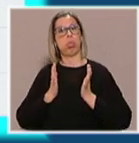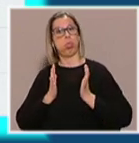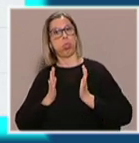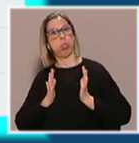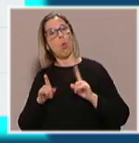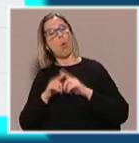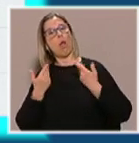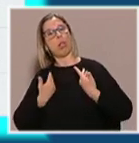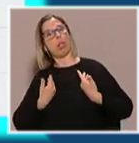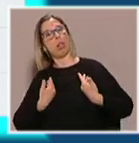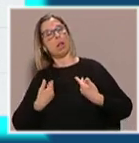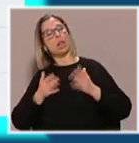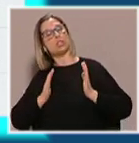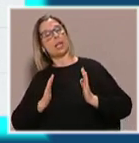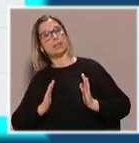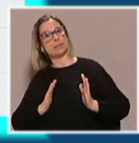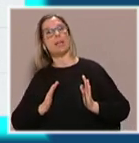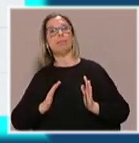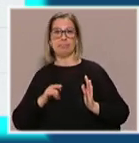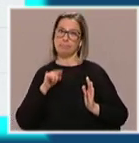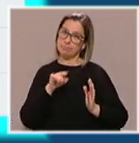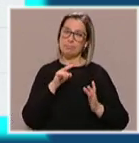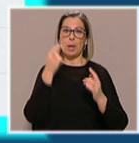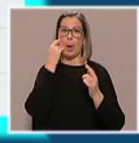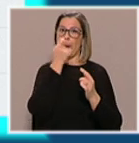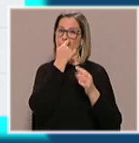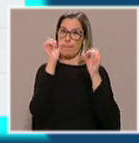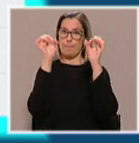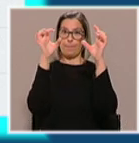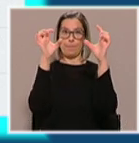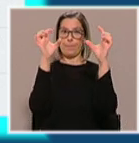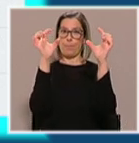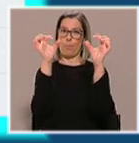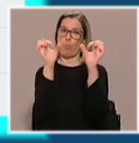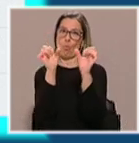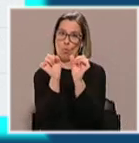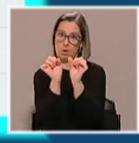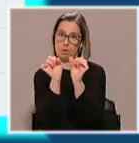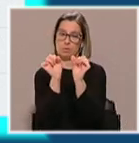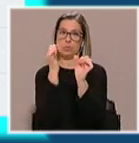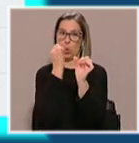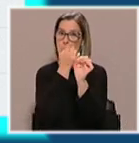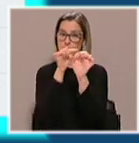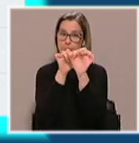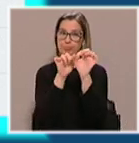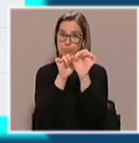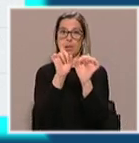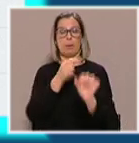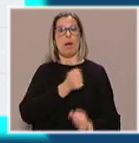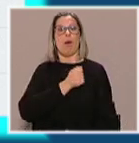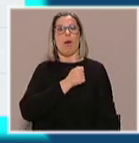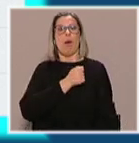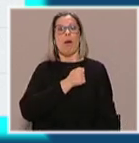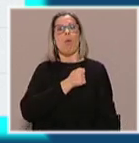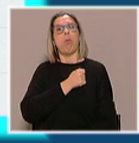descanso, a pupila vai contrair, o nosso ritmo cardíaco vai diminuir, tal qual uma